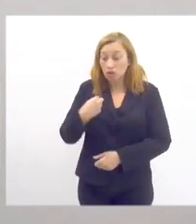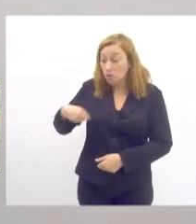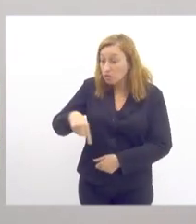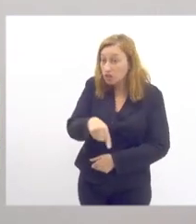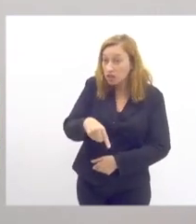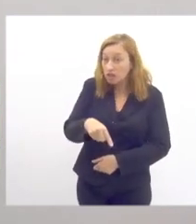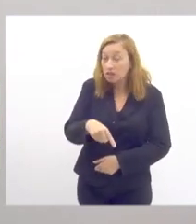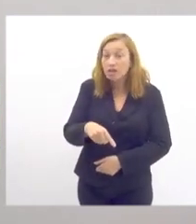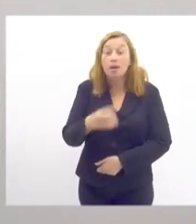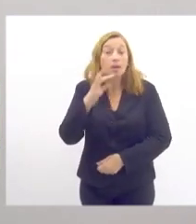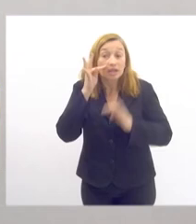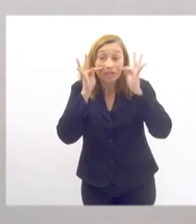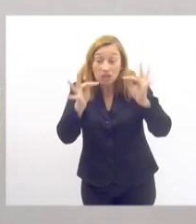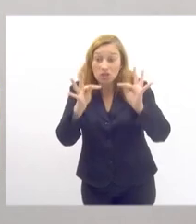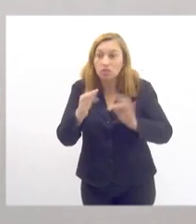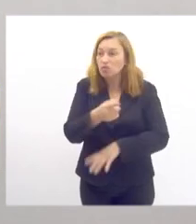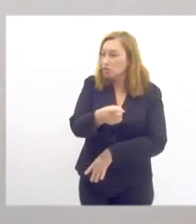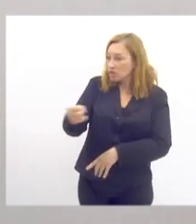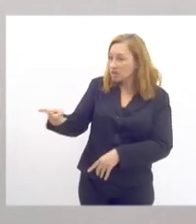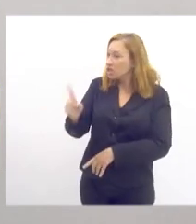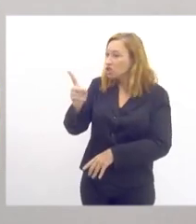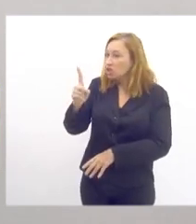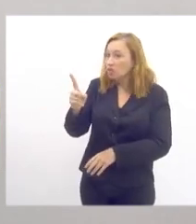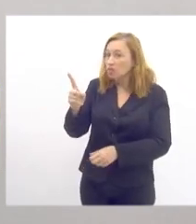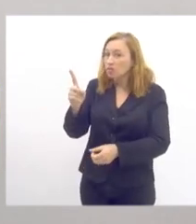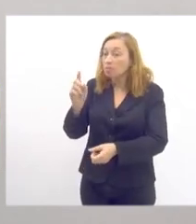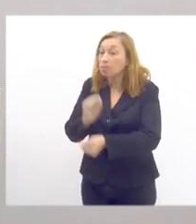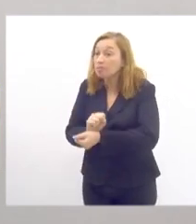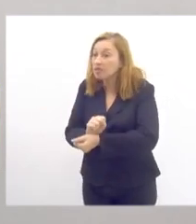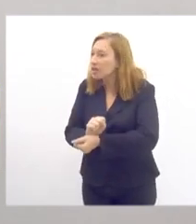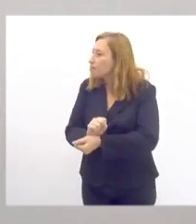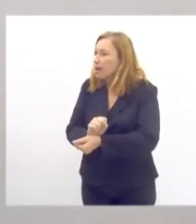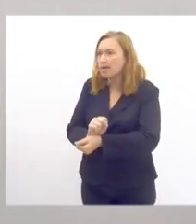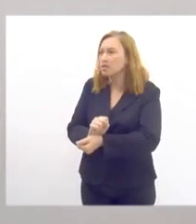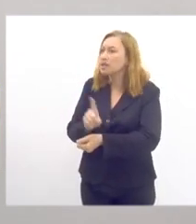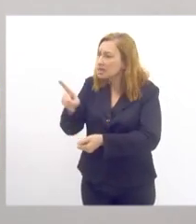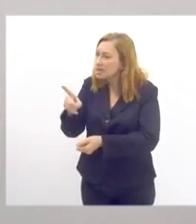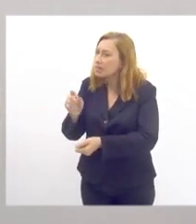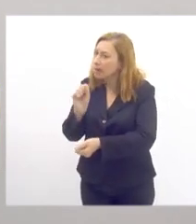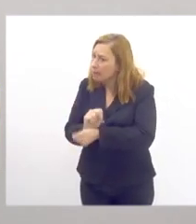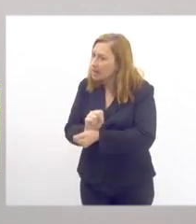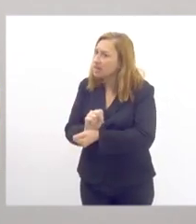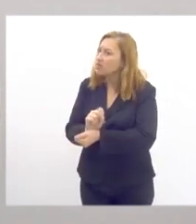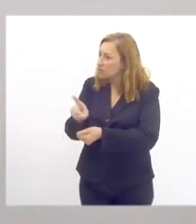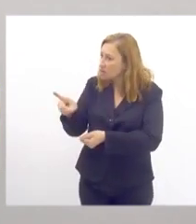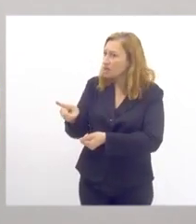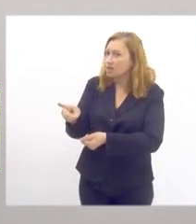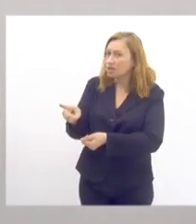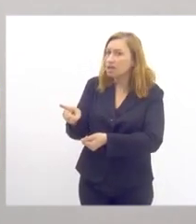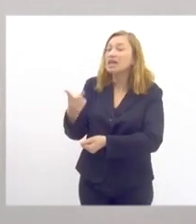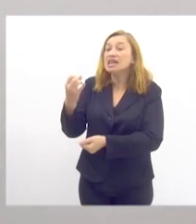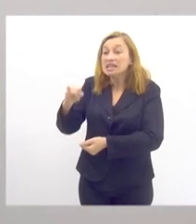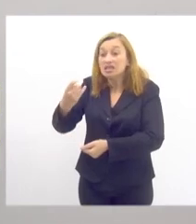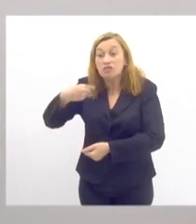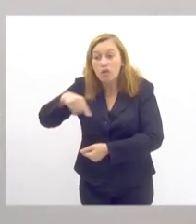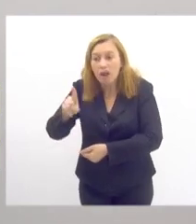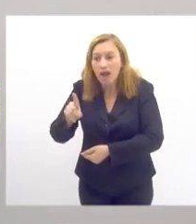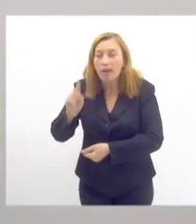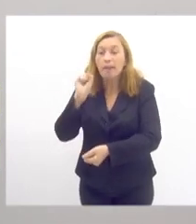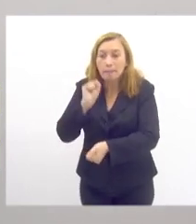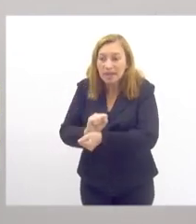para dar o testemunho que vocês não caiam nessa armadilha. Que isso é uma armadilha. Se for para lá, vai ser